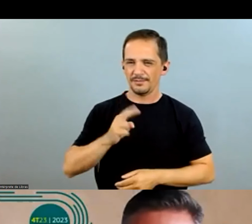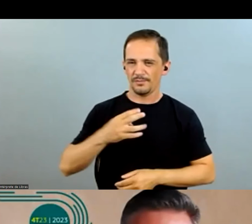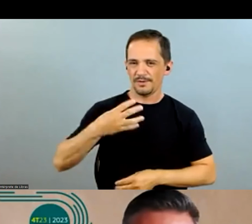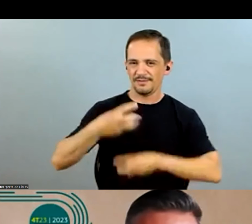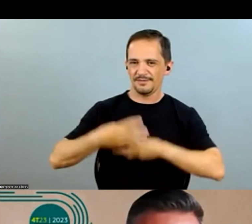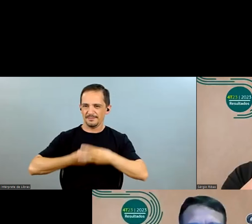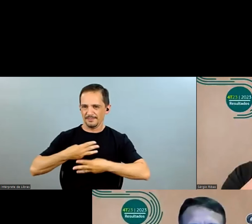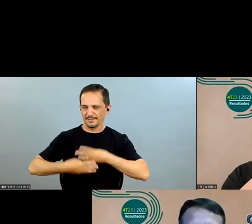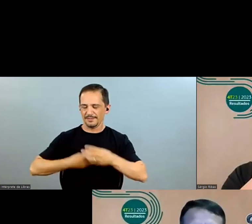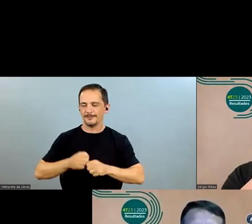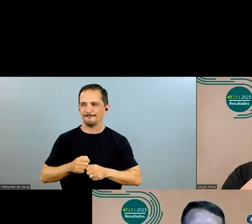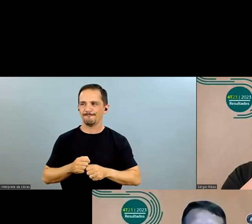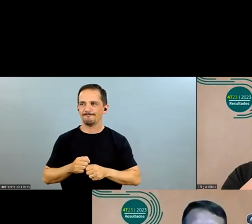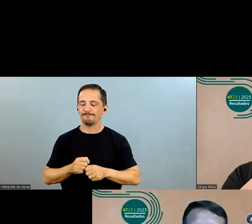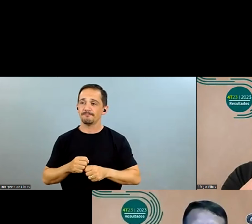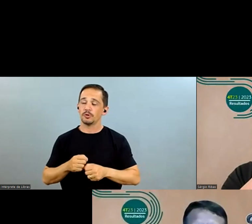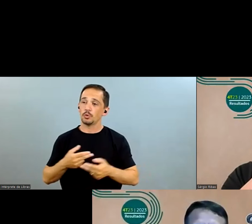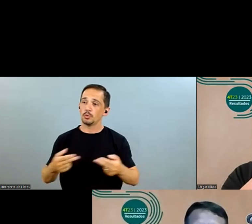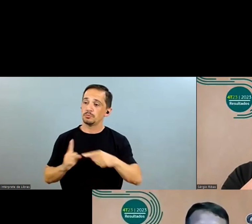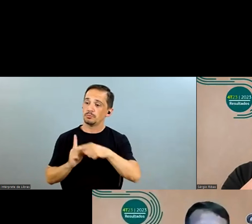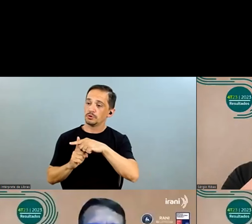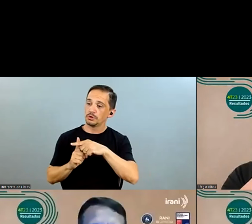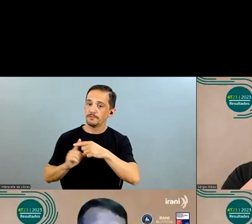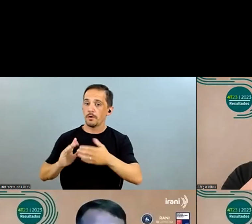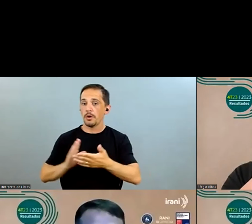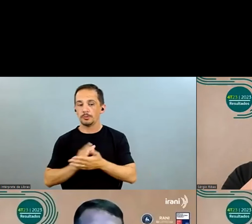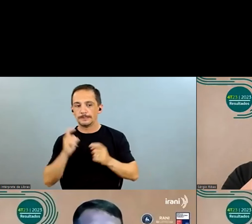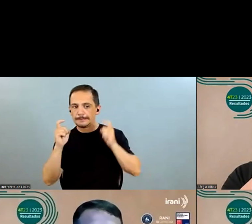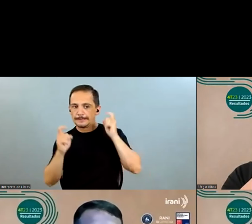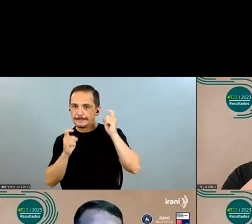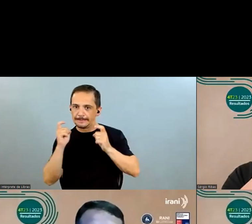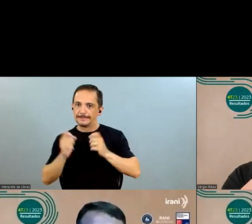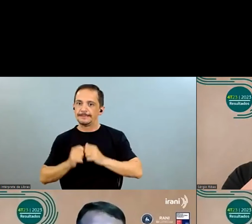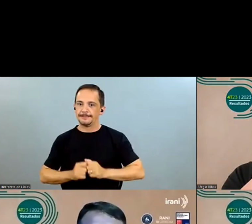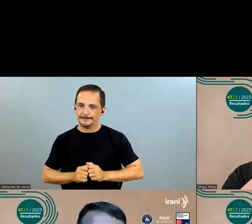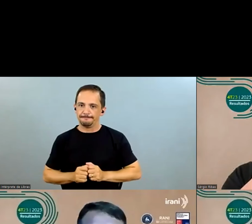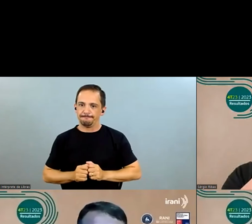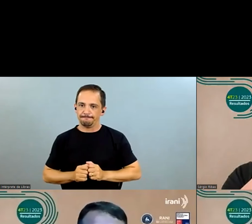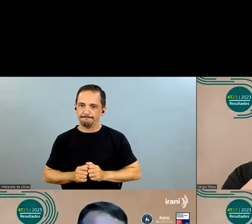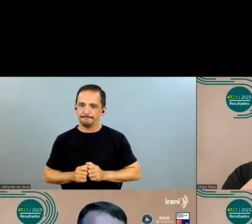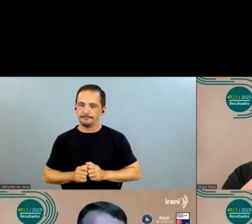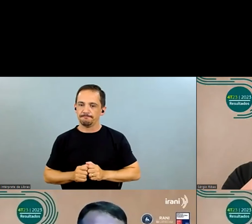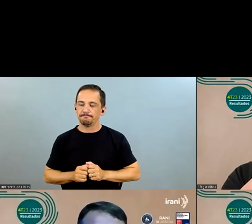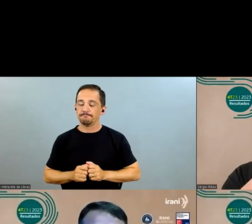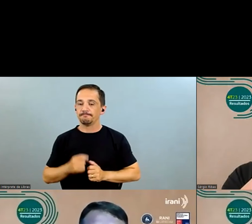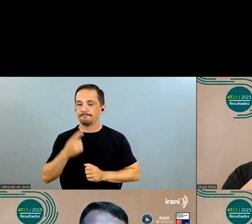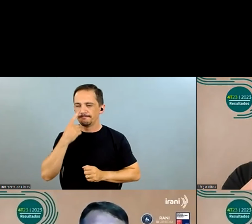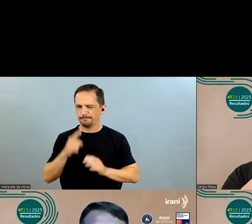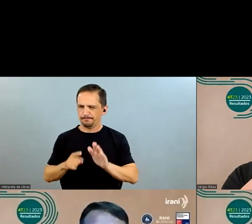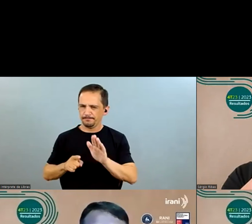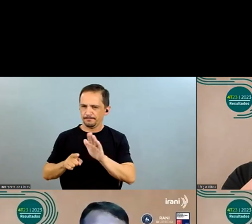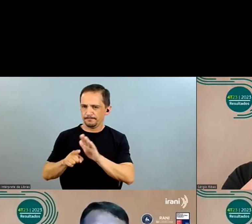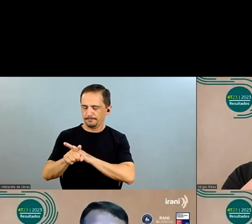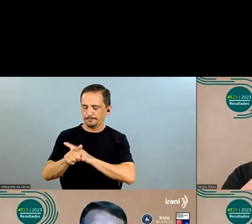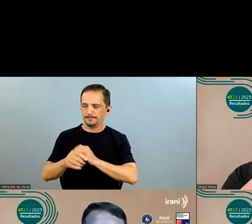fatores positivos e outros um pouquinho mais preocupantes né Queria tentar abordar essas duas vertentes primeiro perguntando quer tentando